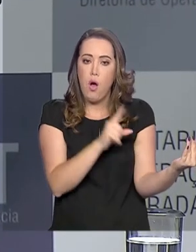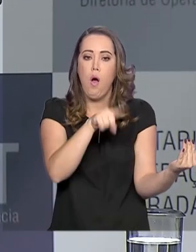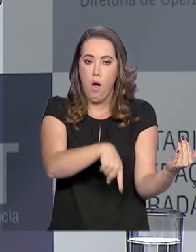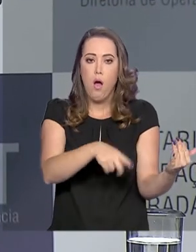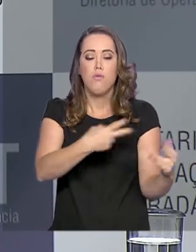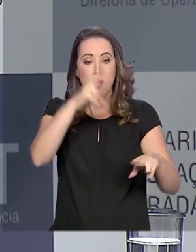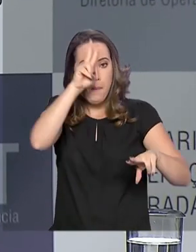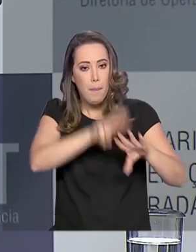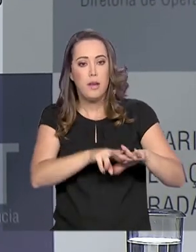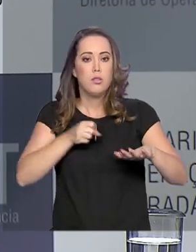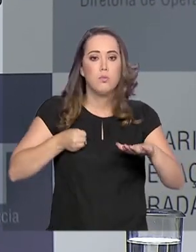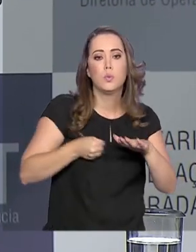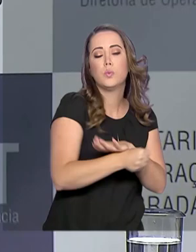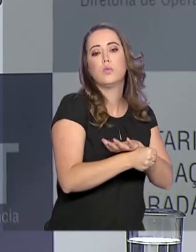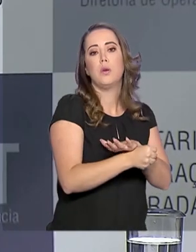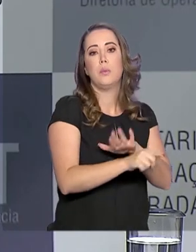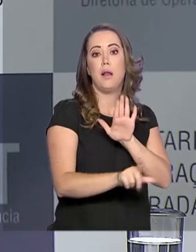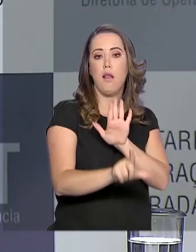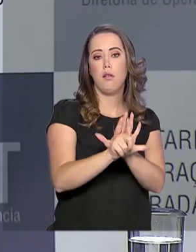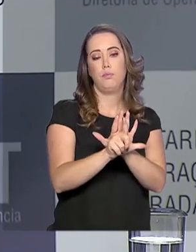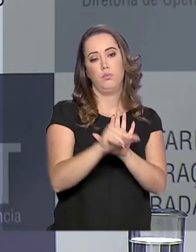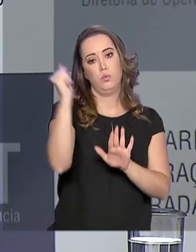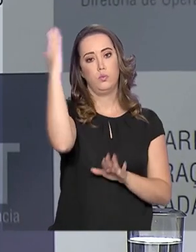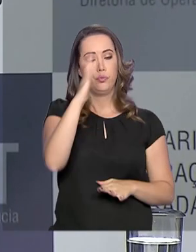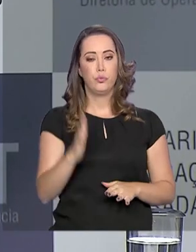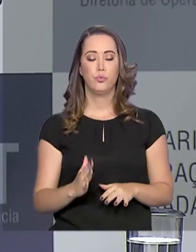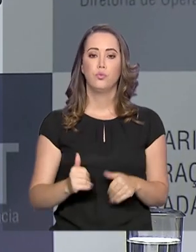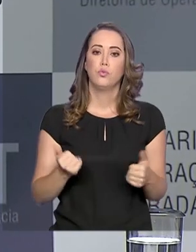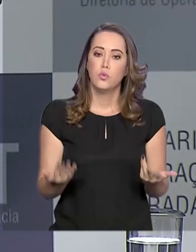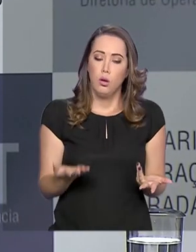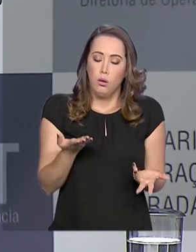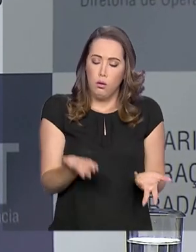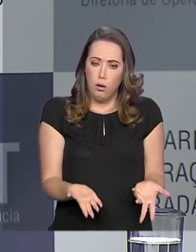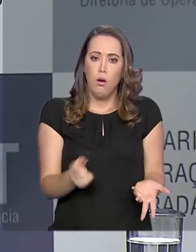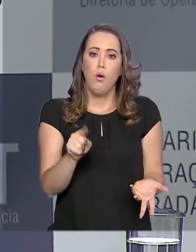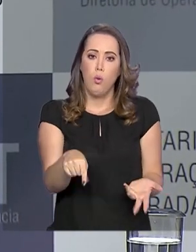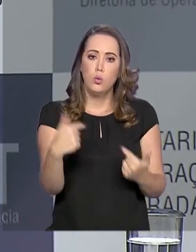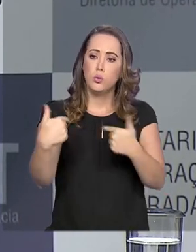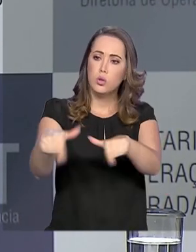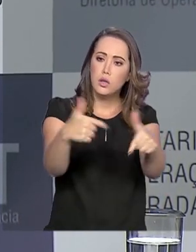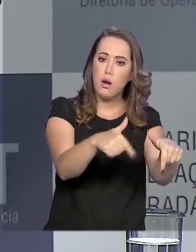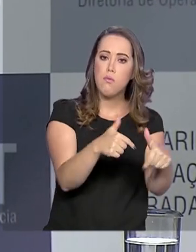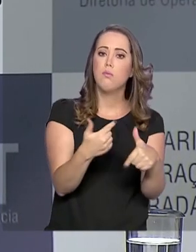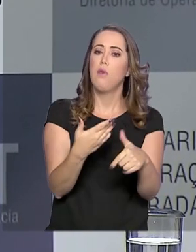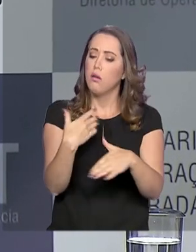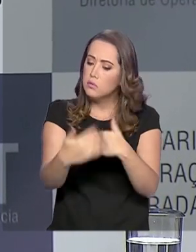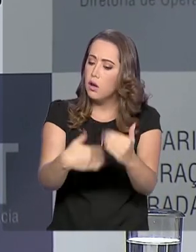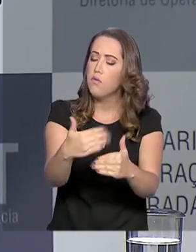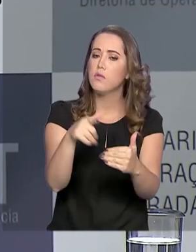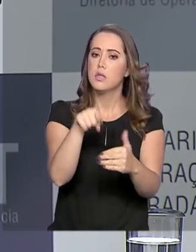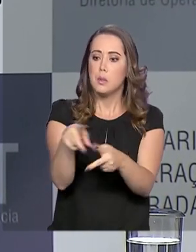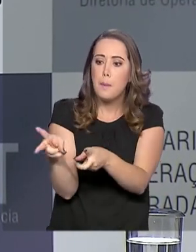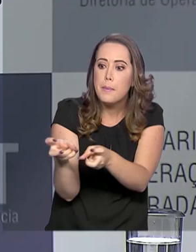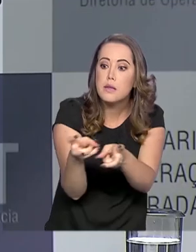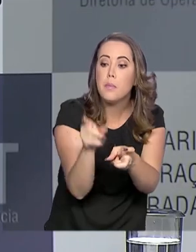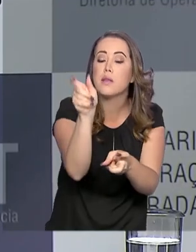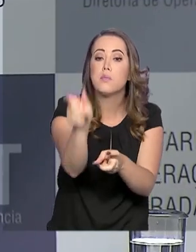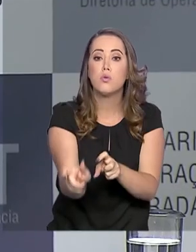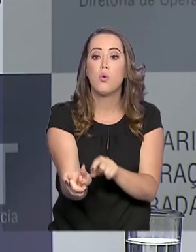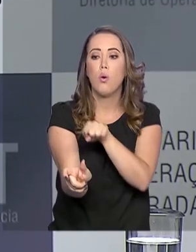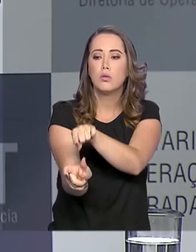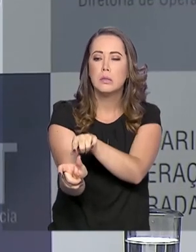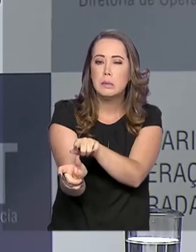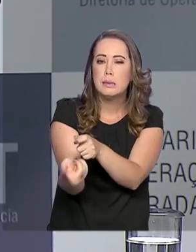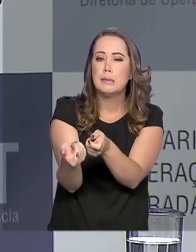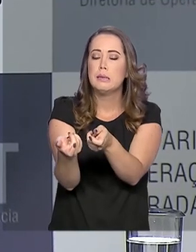crime e é punido severamente pela lei brasileira. E é nesse sentido que a Operação caminha. para identificar essas pessoas que estão